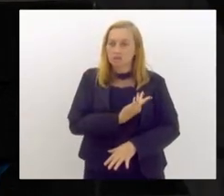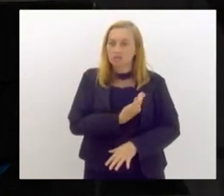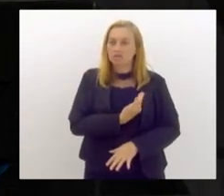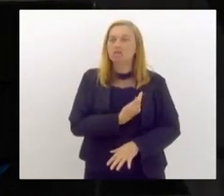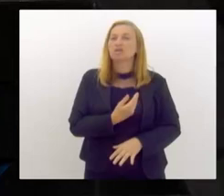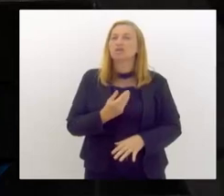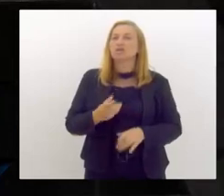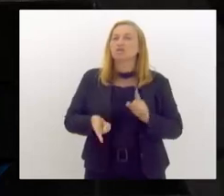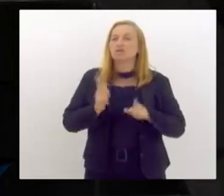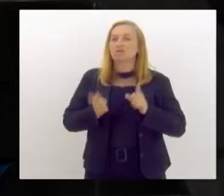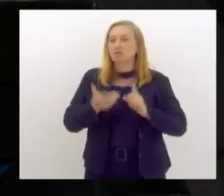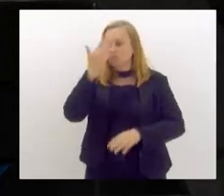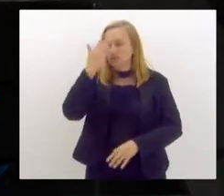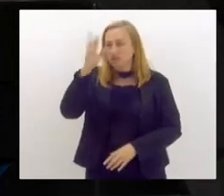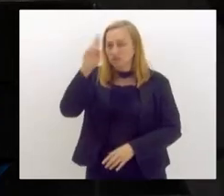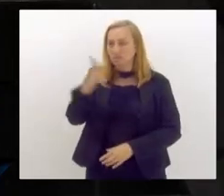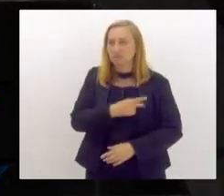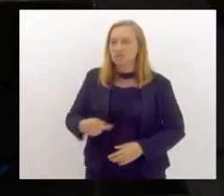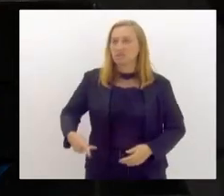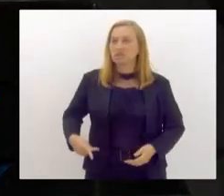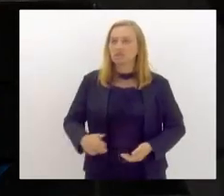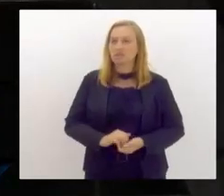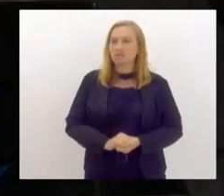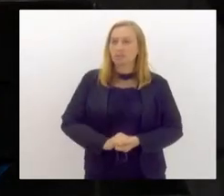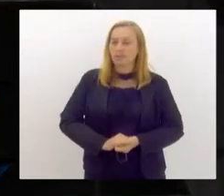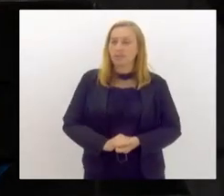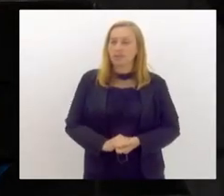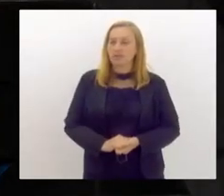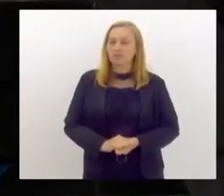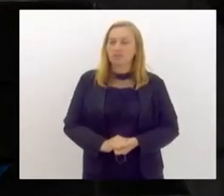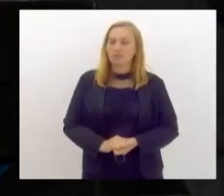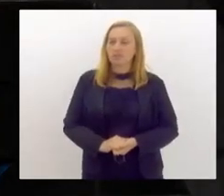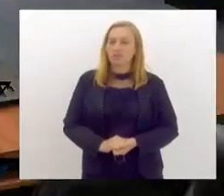travestis. Obrigada, senhora presidenta.